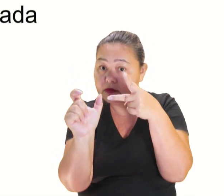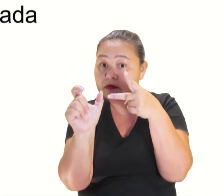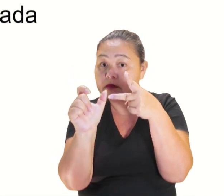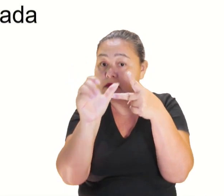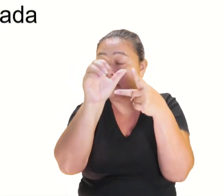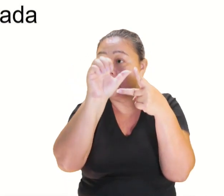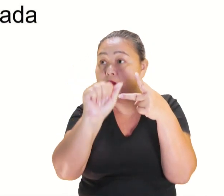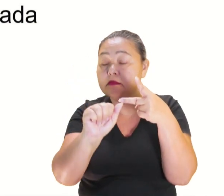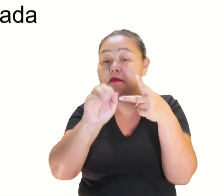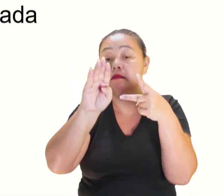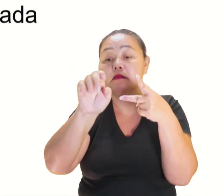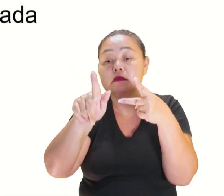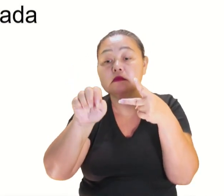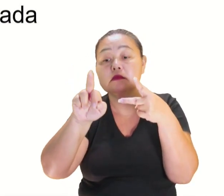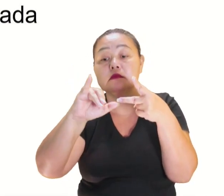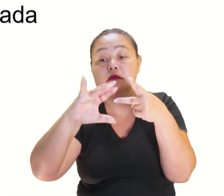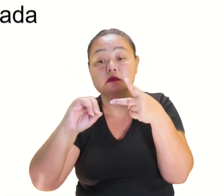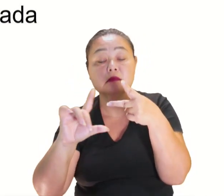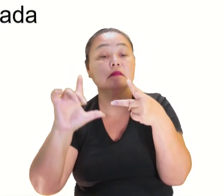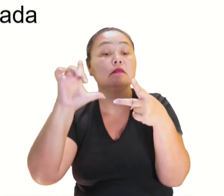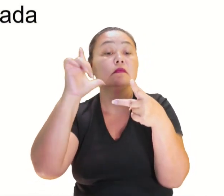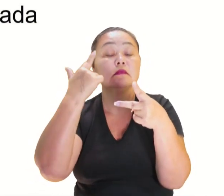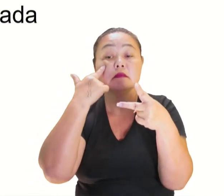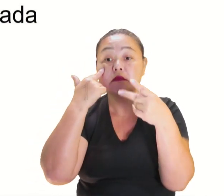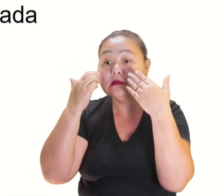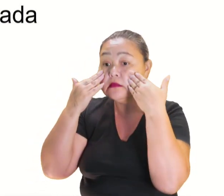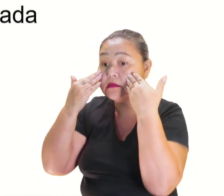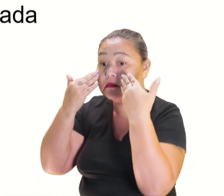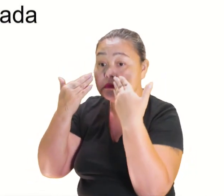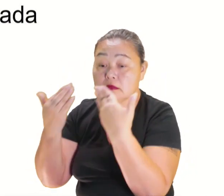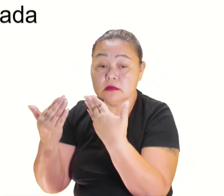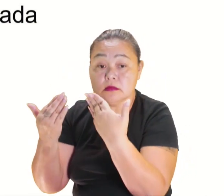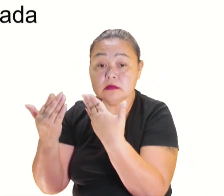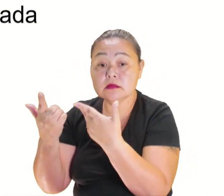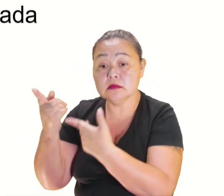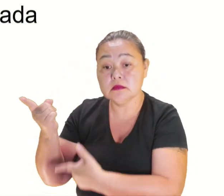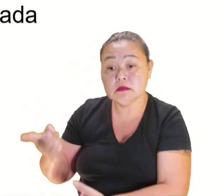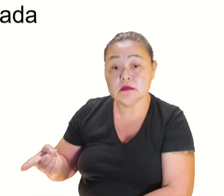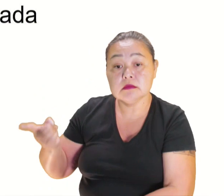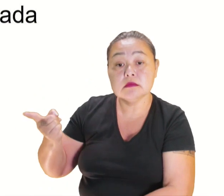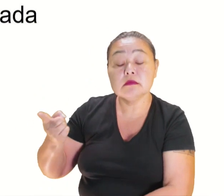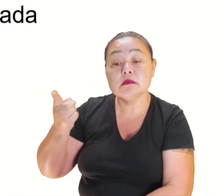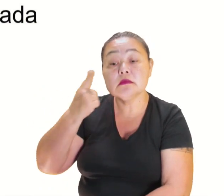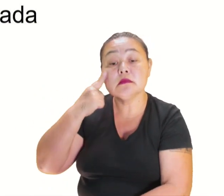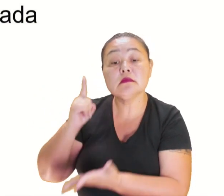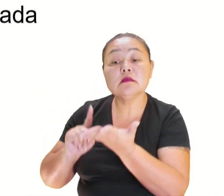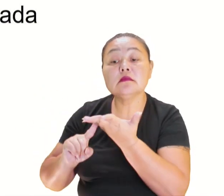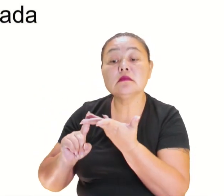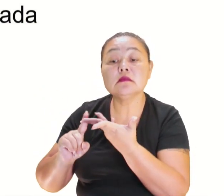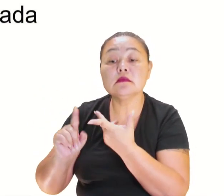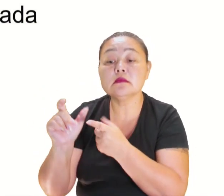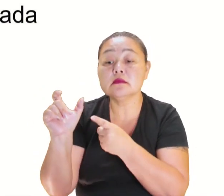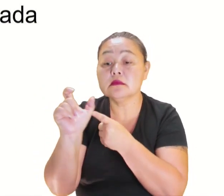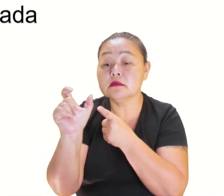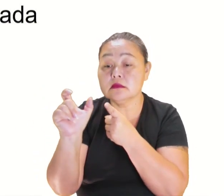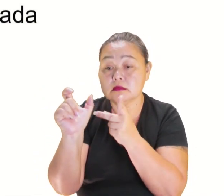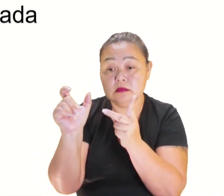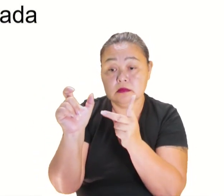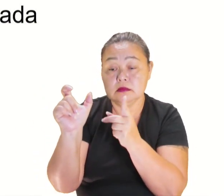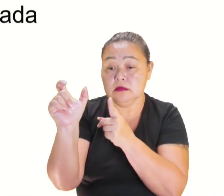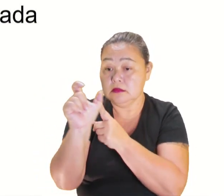termos algébricos. Então, eu vou olhar agora para a minha expressão algébrica e vou contar quantos